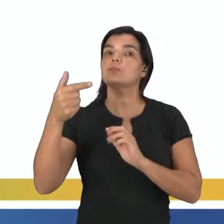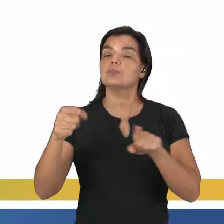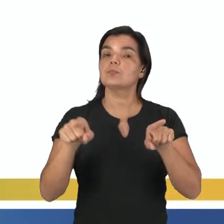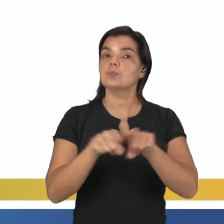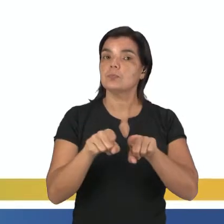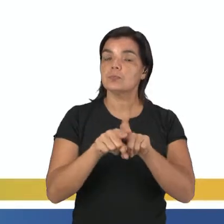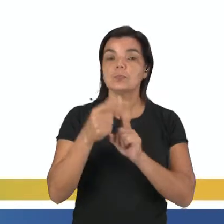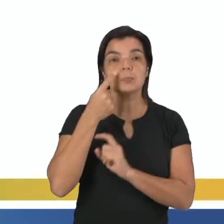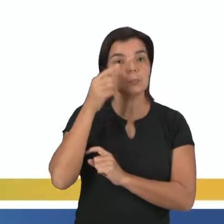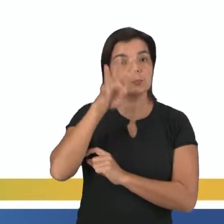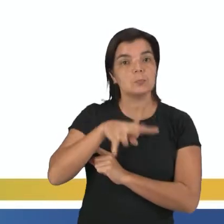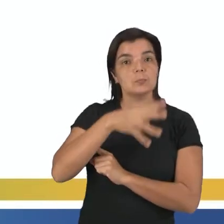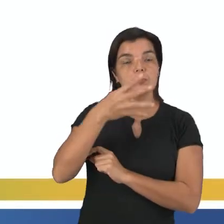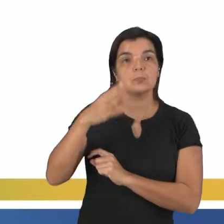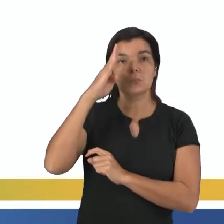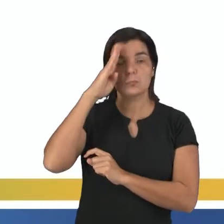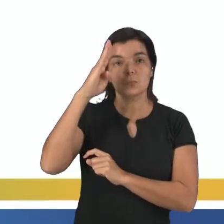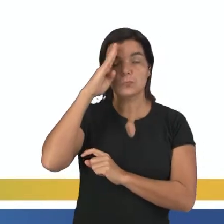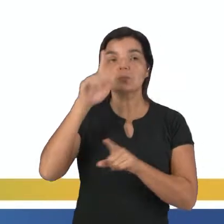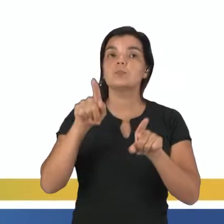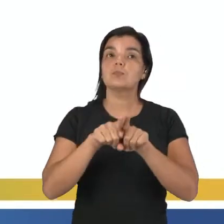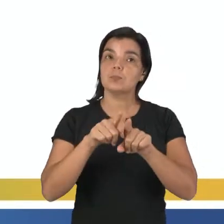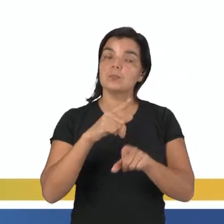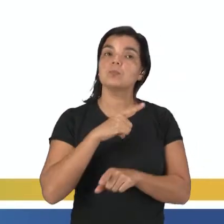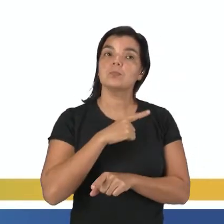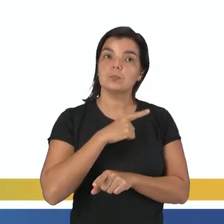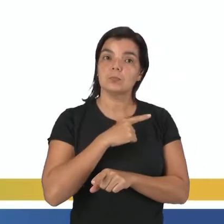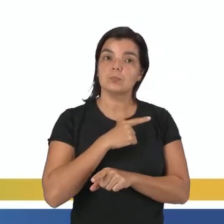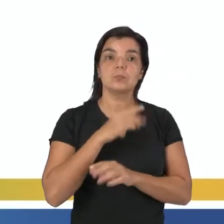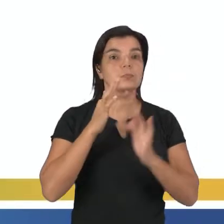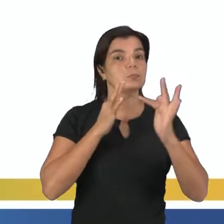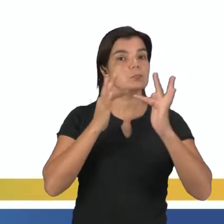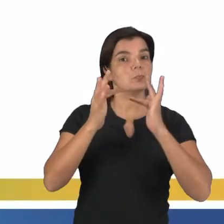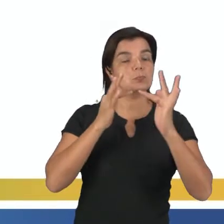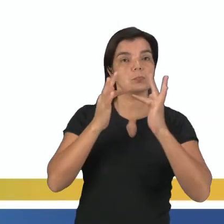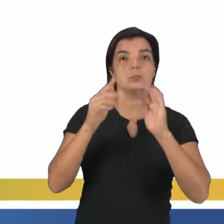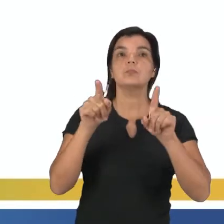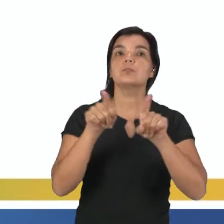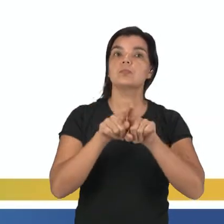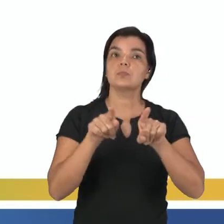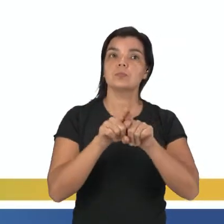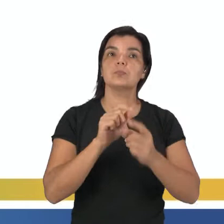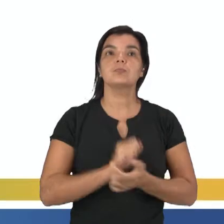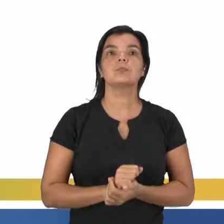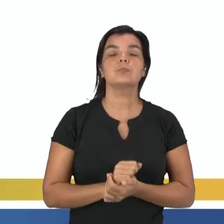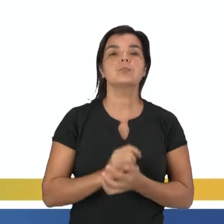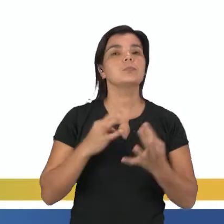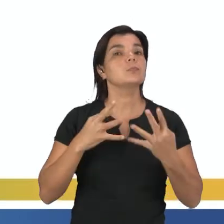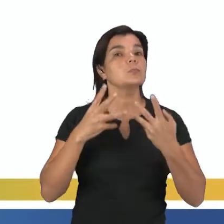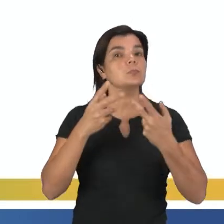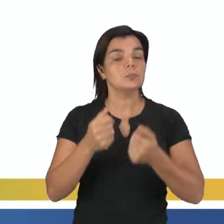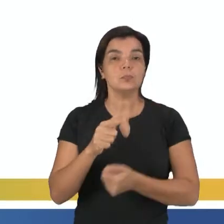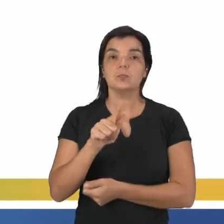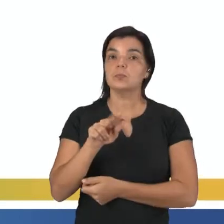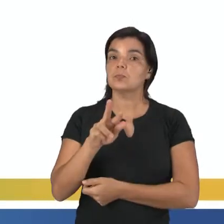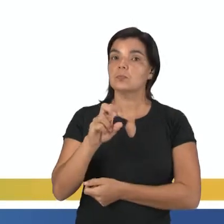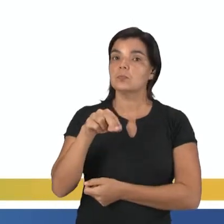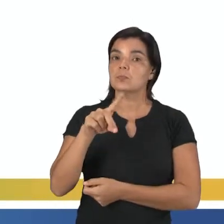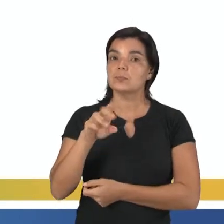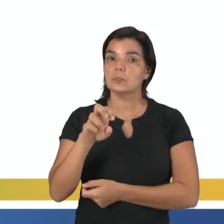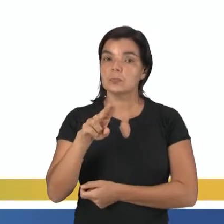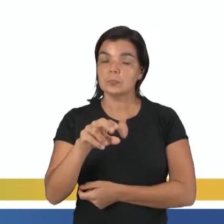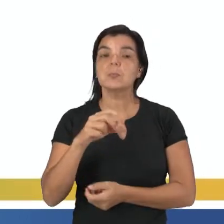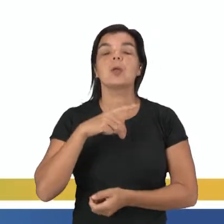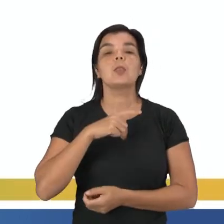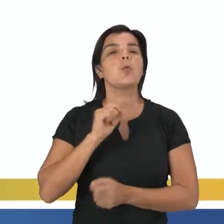tabela você vê as principais grandezas que nós temos na física, né? Um padrão internacional. E toda grandeza, pessoal, tem uma